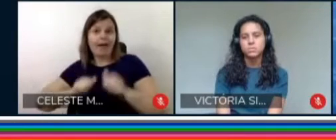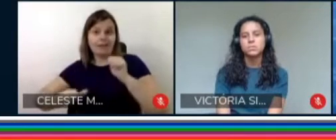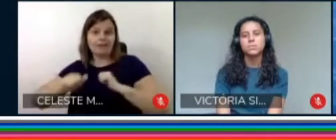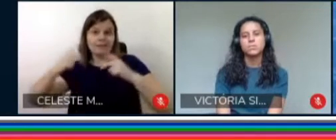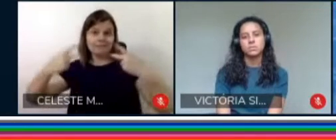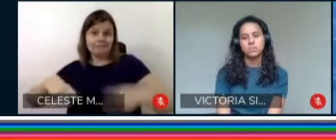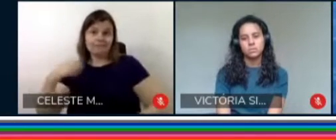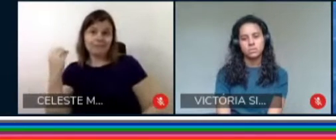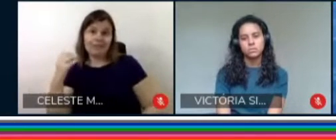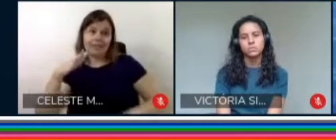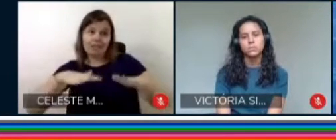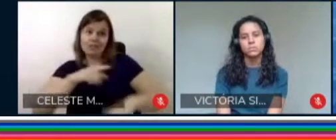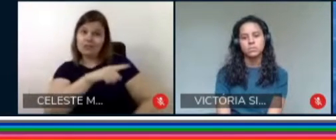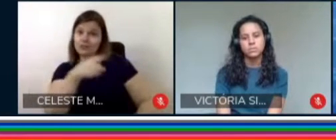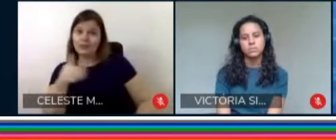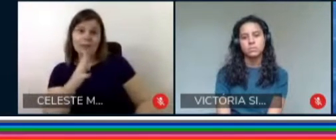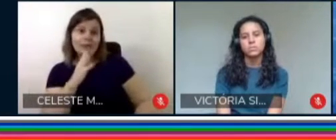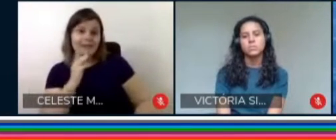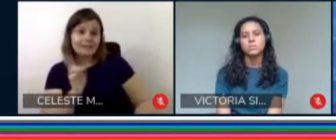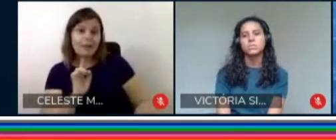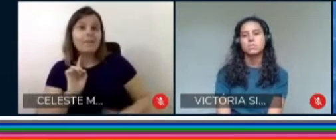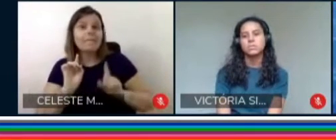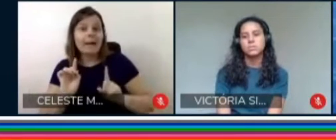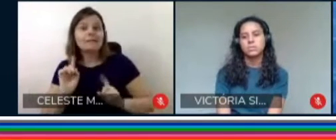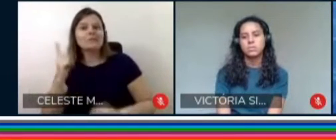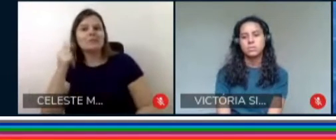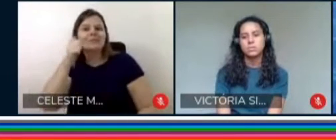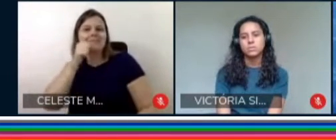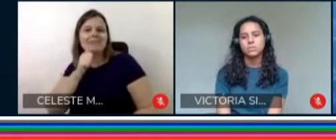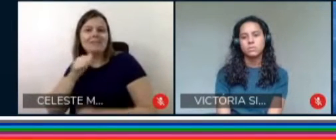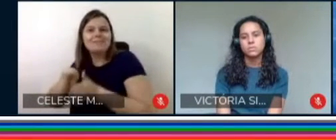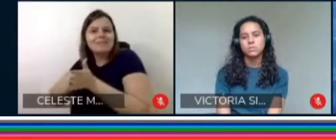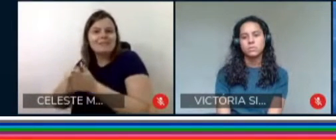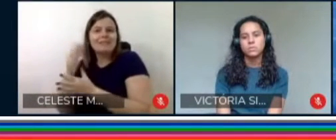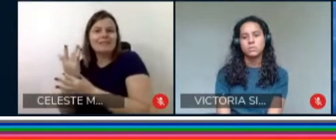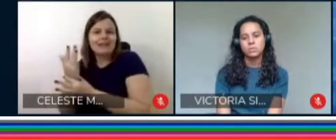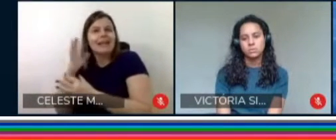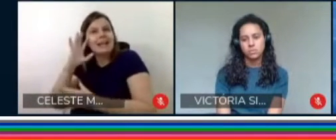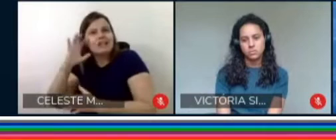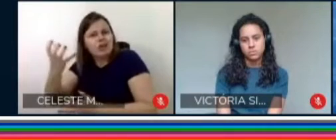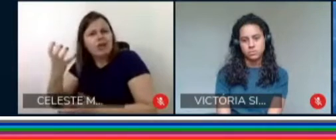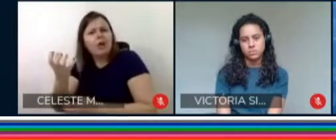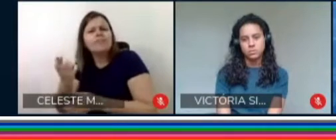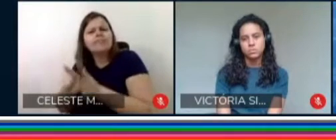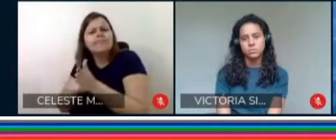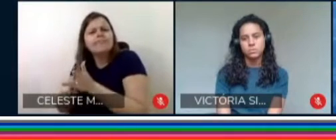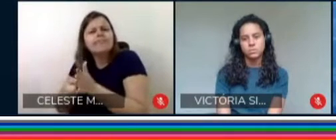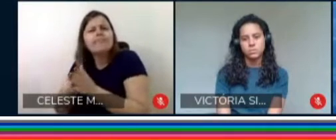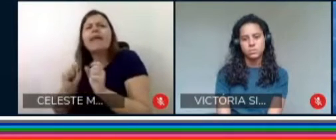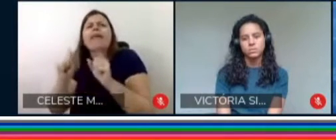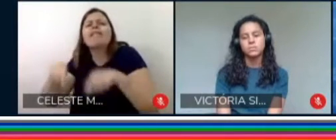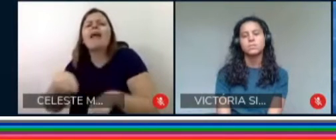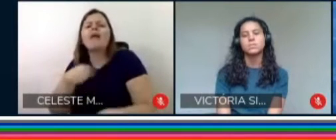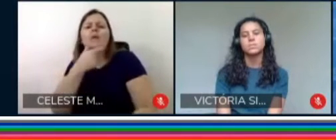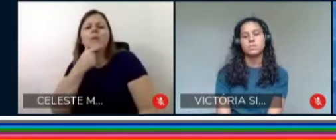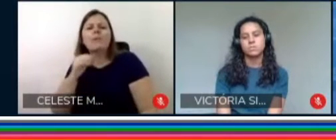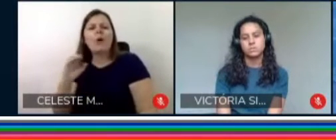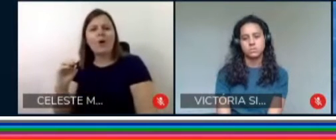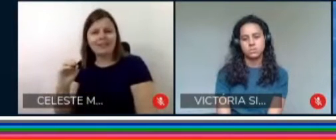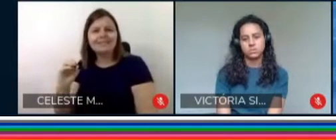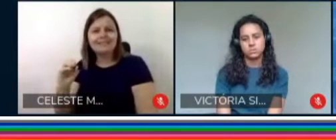da URGS resolveu se perguntar e resolveu desenvolver o trabalho dela a respeito do Otacílio Camilo, né?